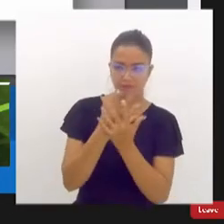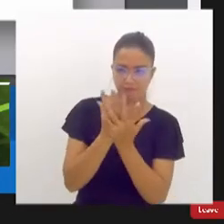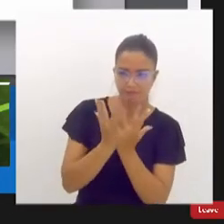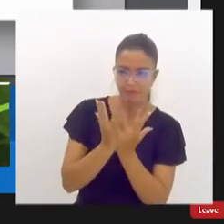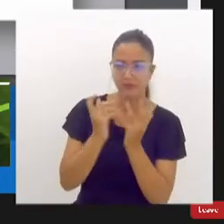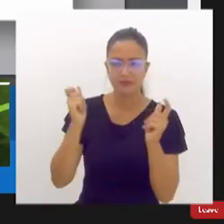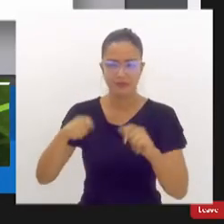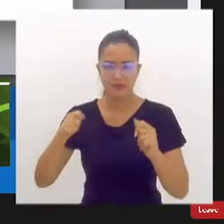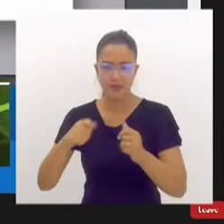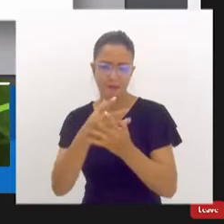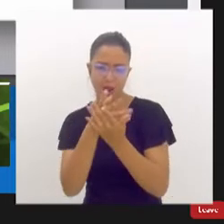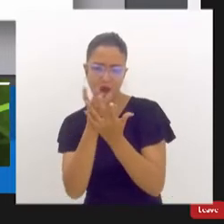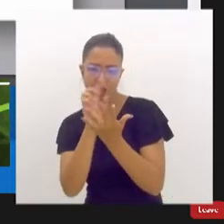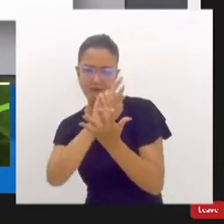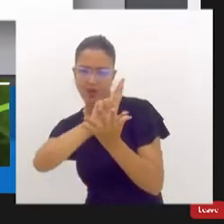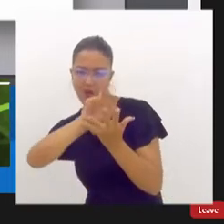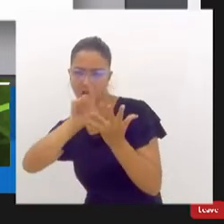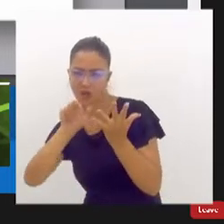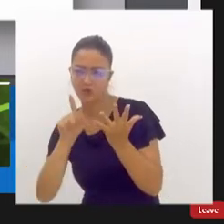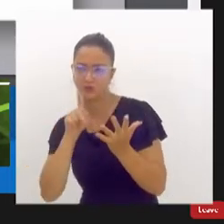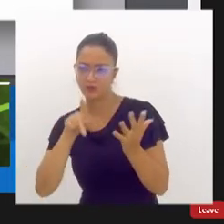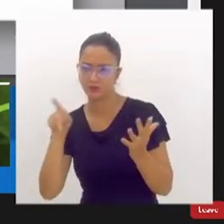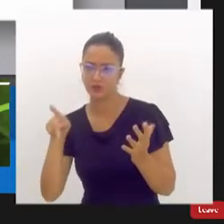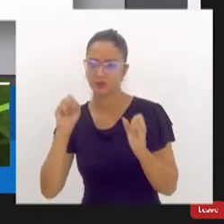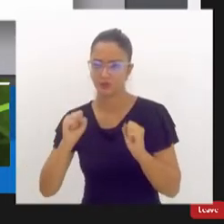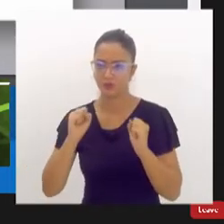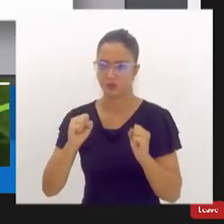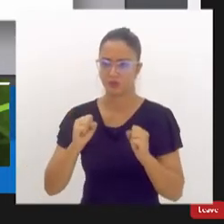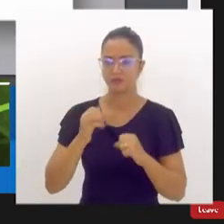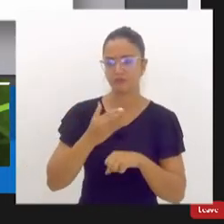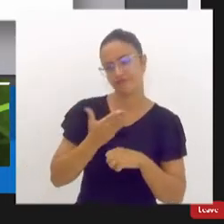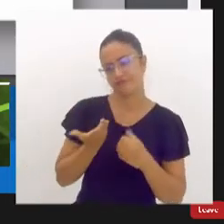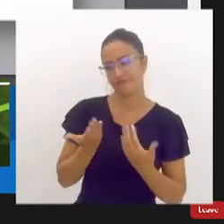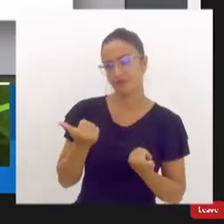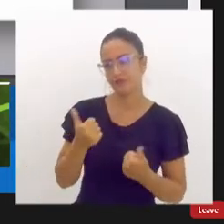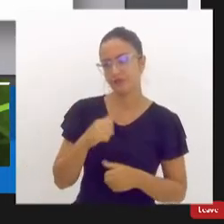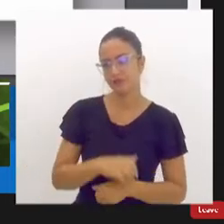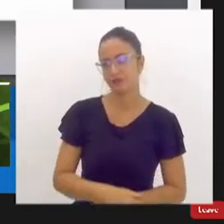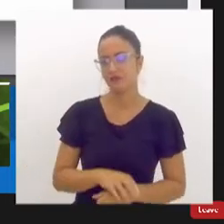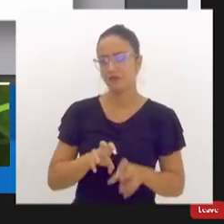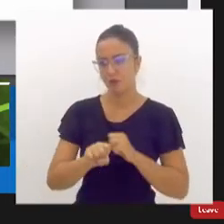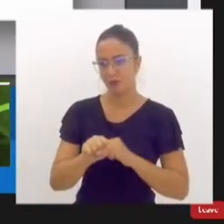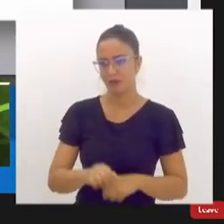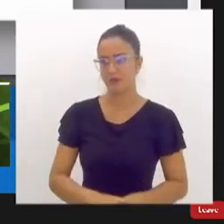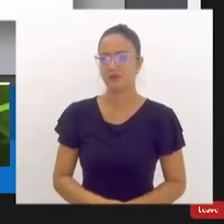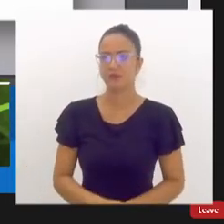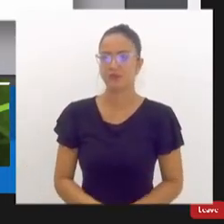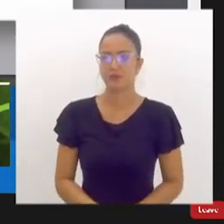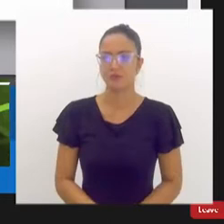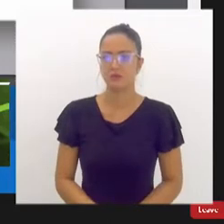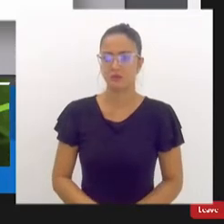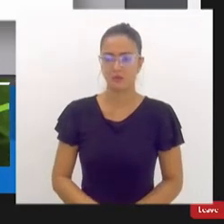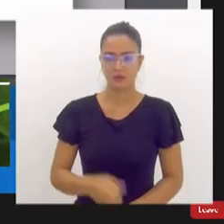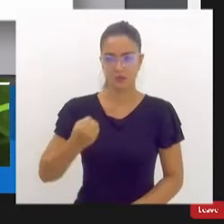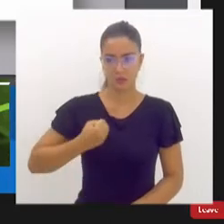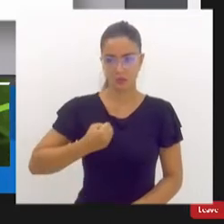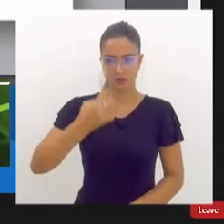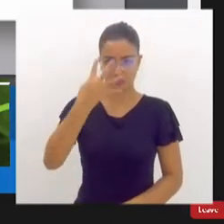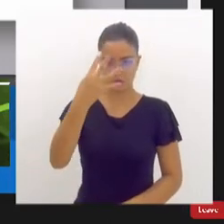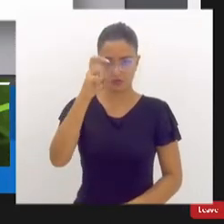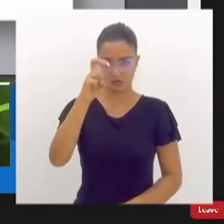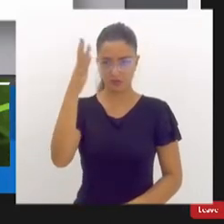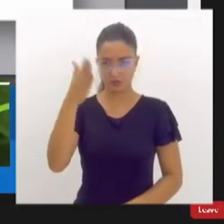de professores para que se combata temporariamente a carência. O parecer 45 de 2022,